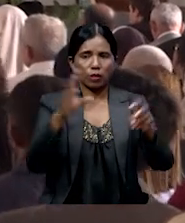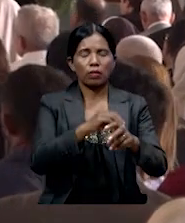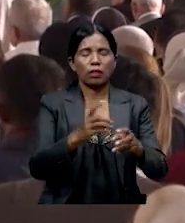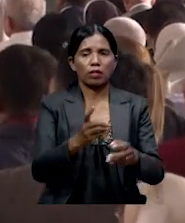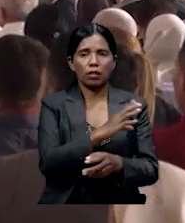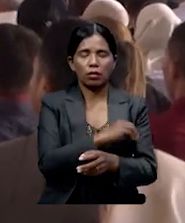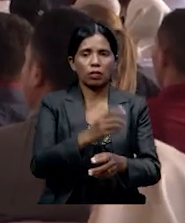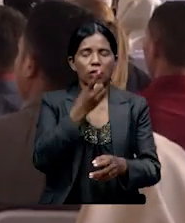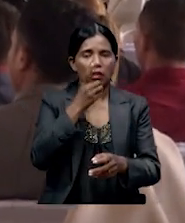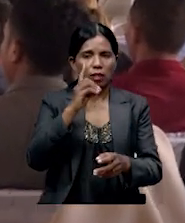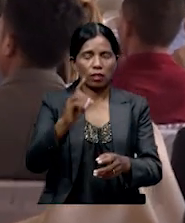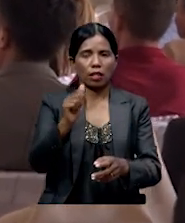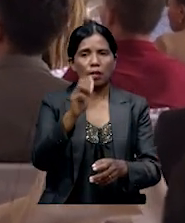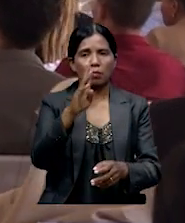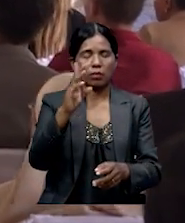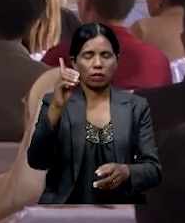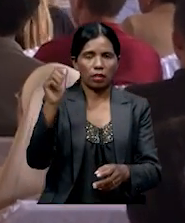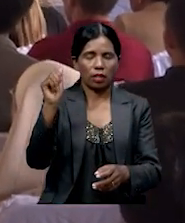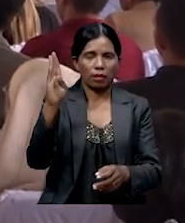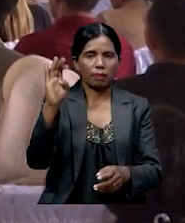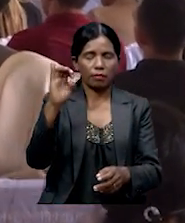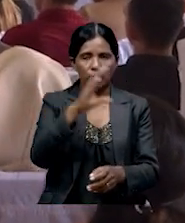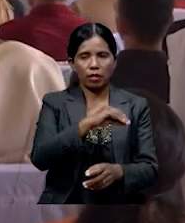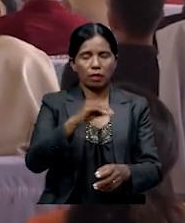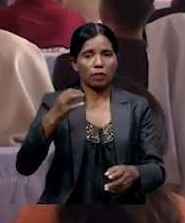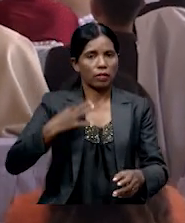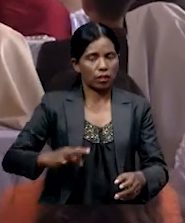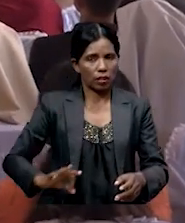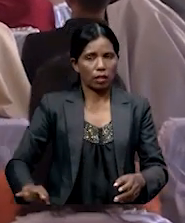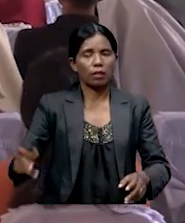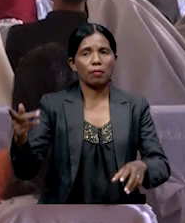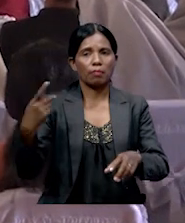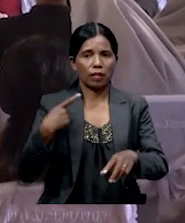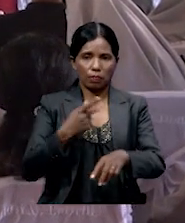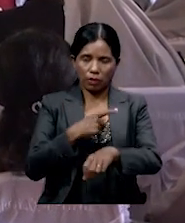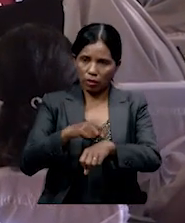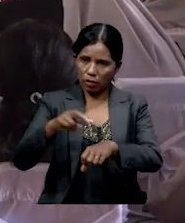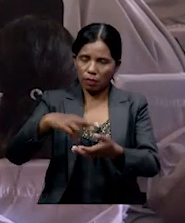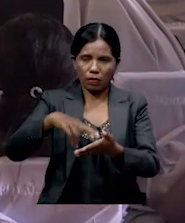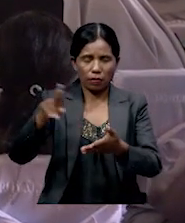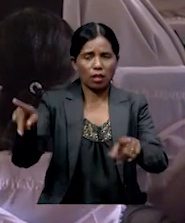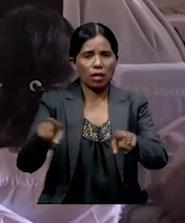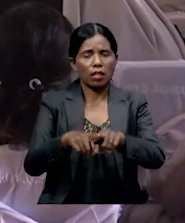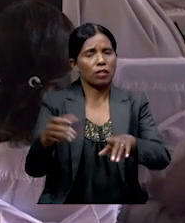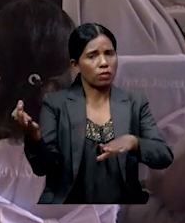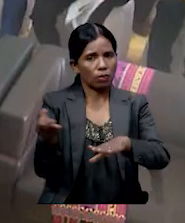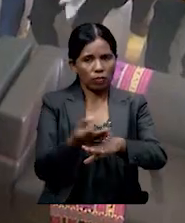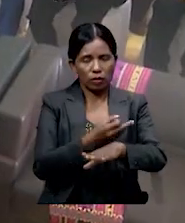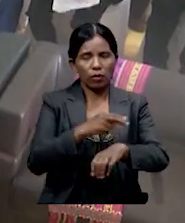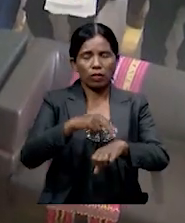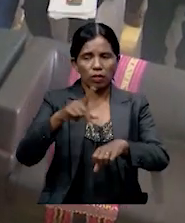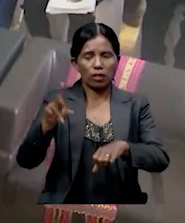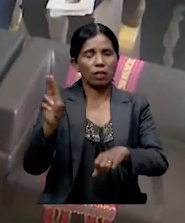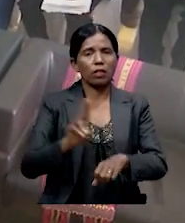Dhabi ba Fraternidade Humana ba Paz Mundial nebe Parlamento Nacional aprova ona hanes um documento nacional e